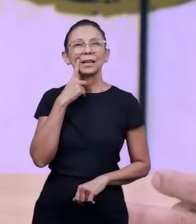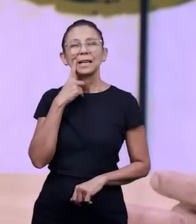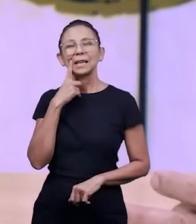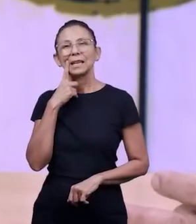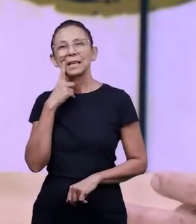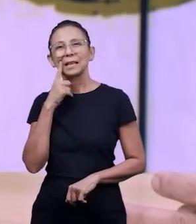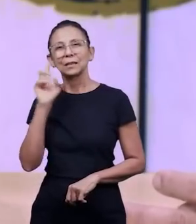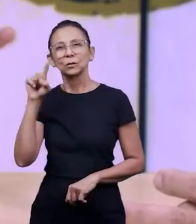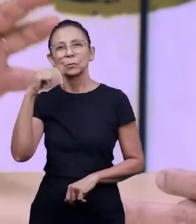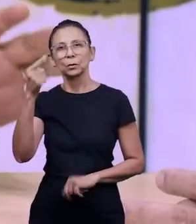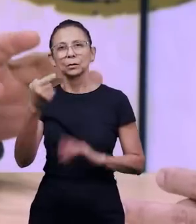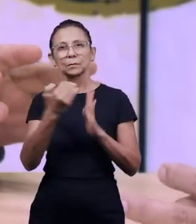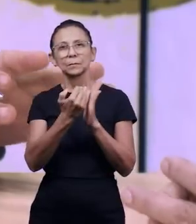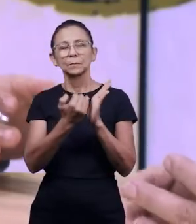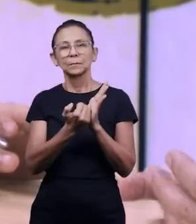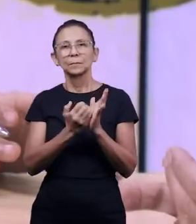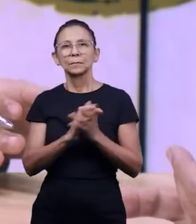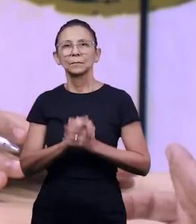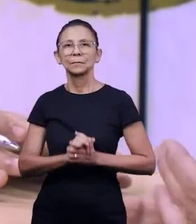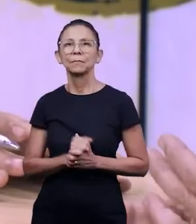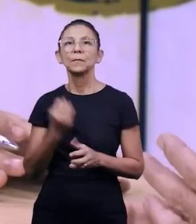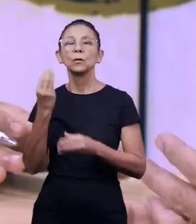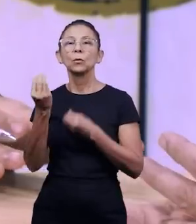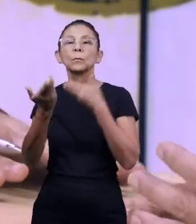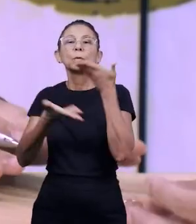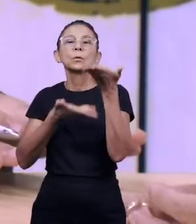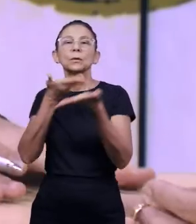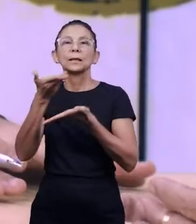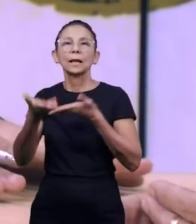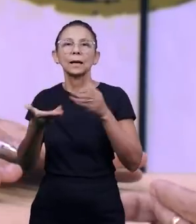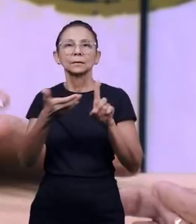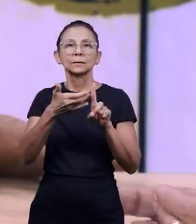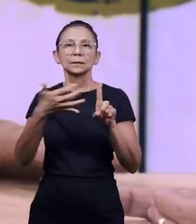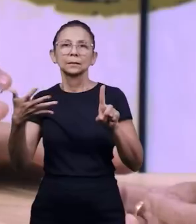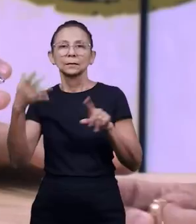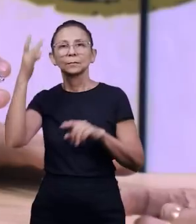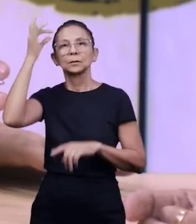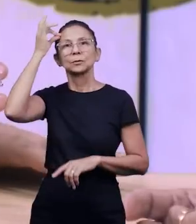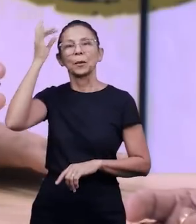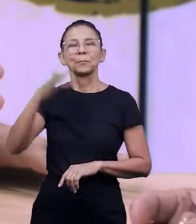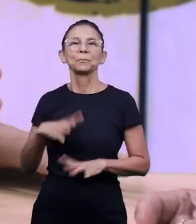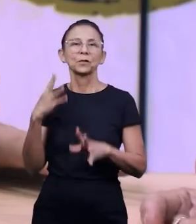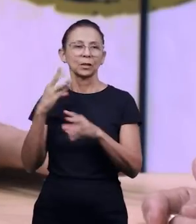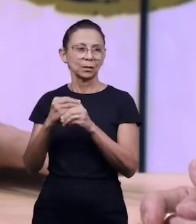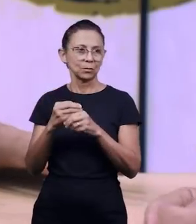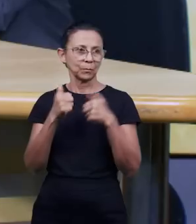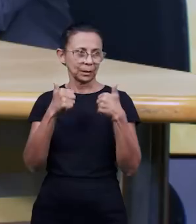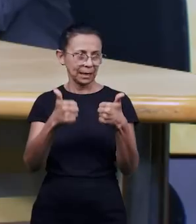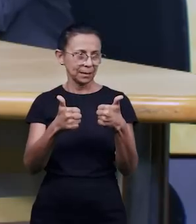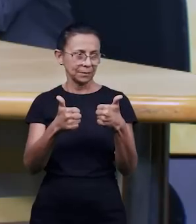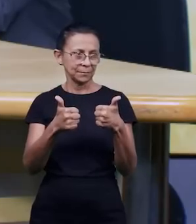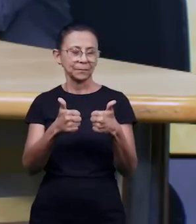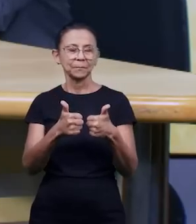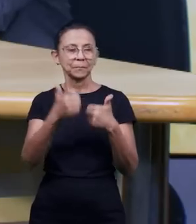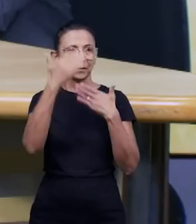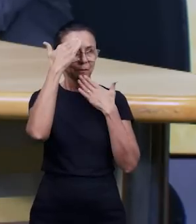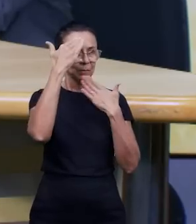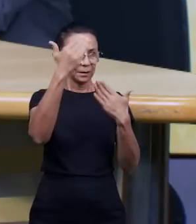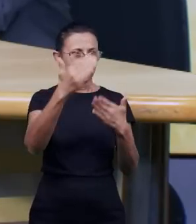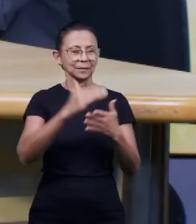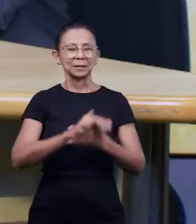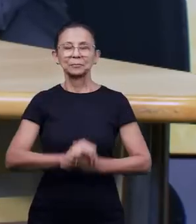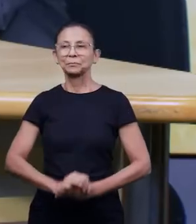fazer qualquer coisa, mas dom espiritual você para... Entendeu? Você tem um problema com o irmão, não aceita isso, mas